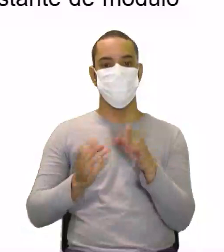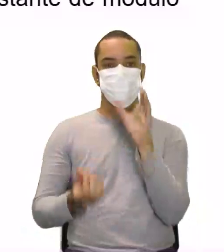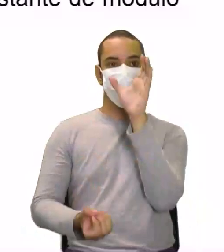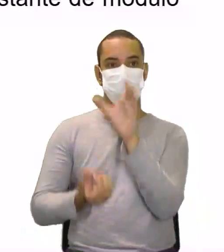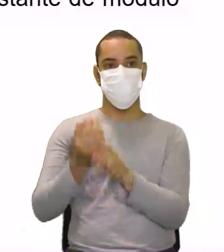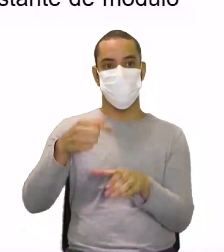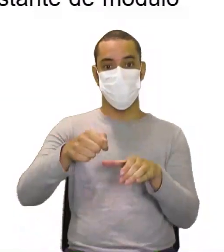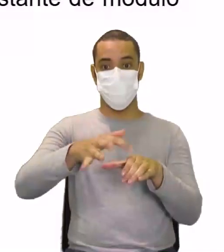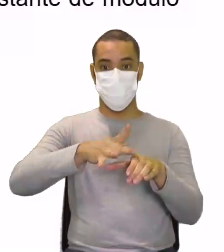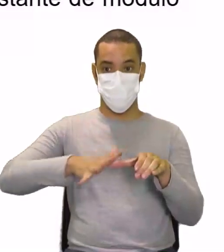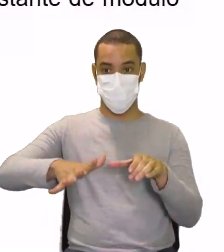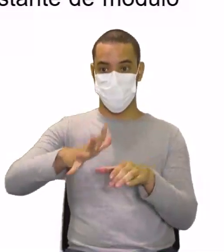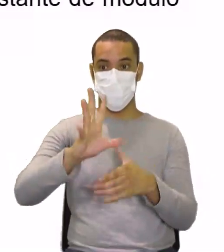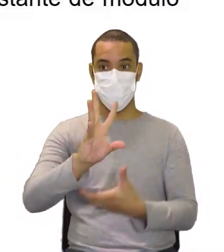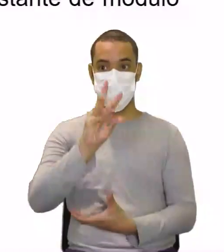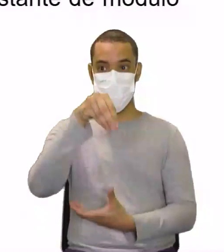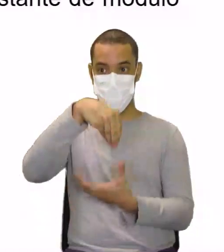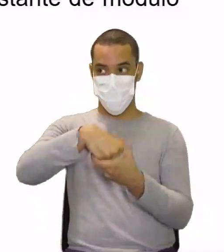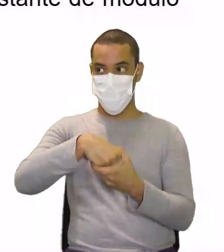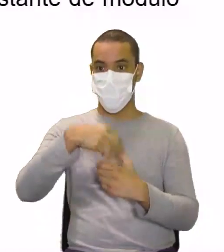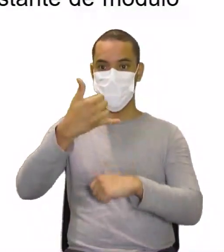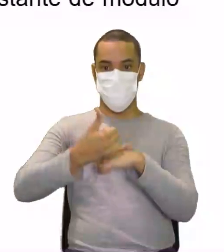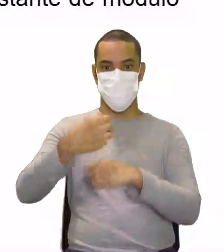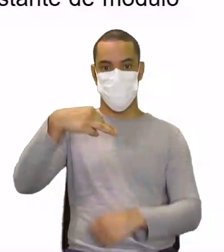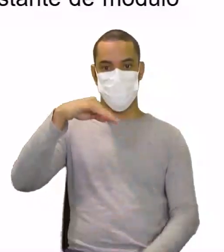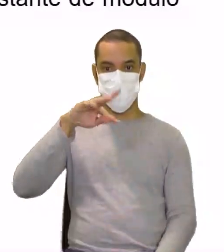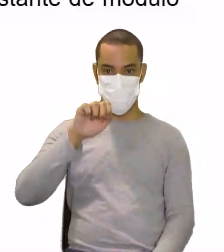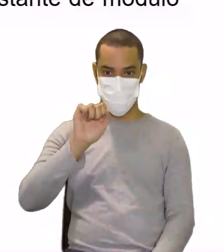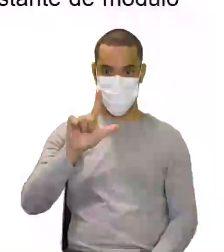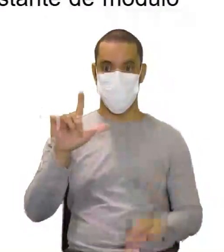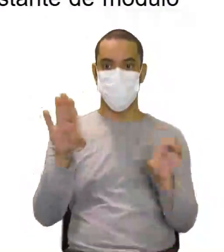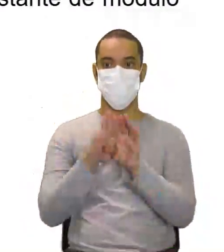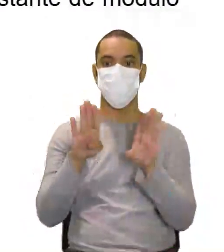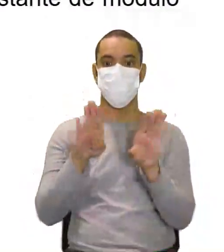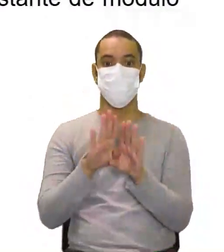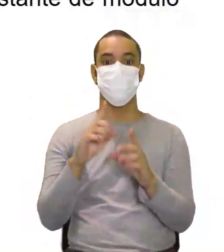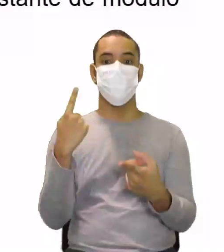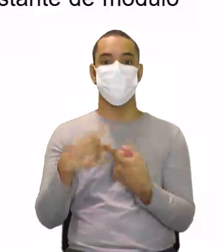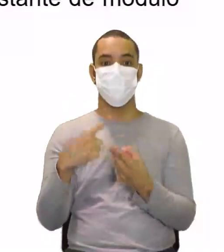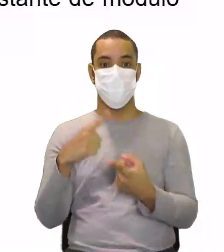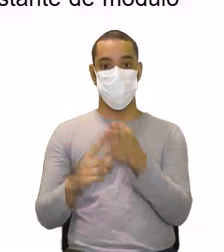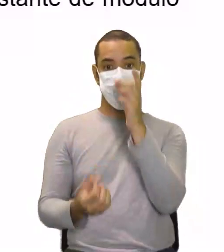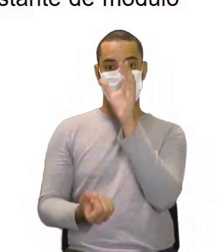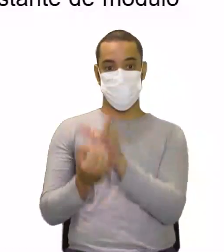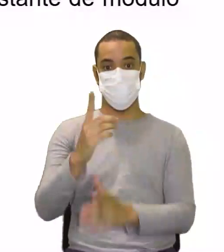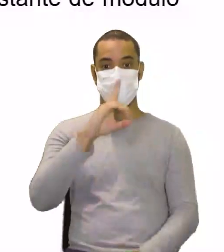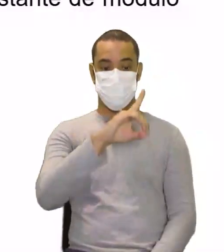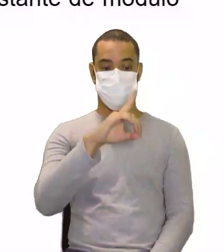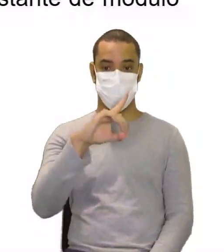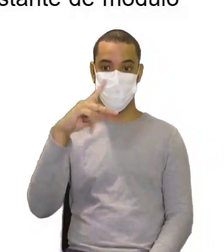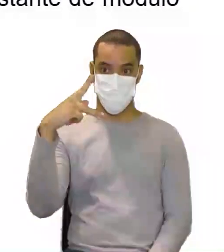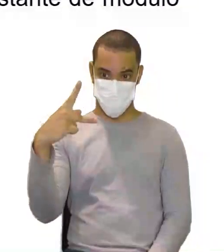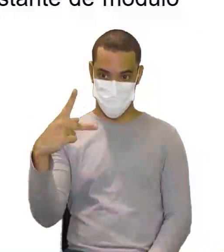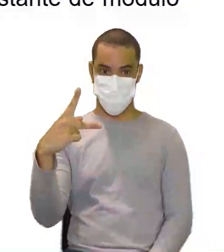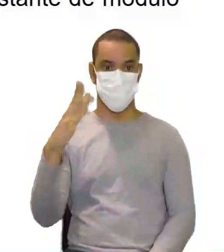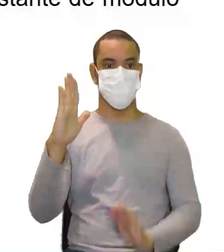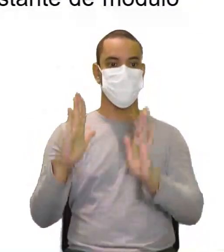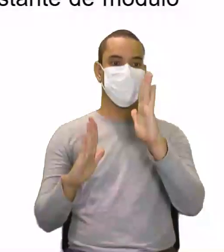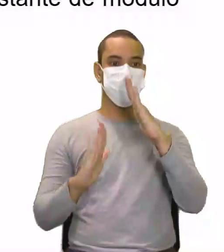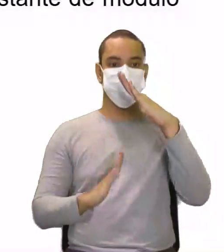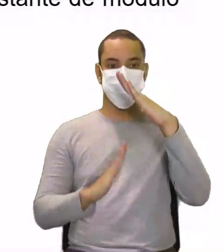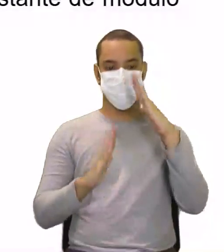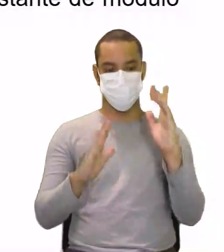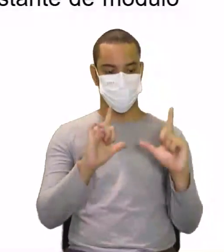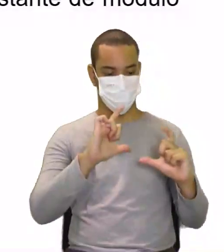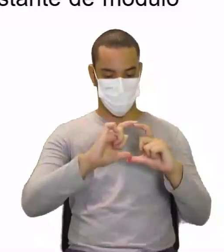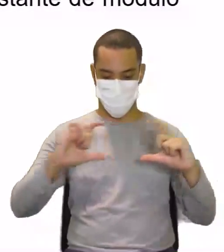constante no interior do metal também, né? Gerando uma diferença de potencial entre as